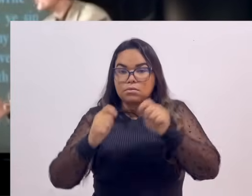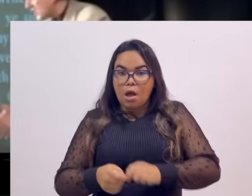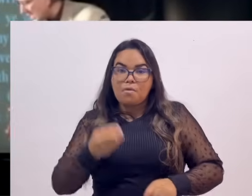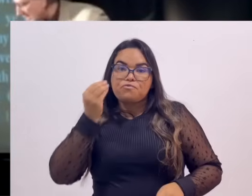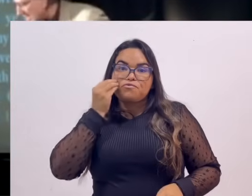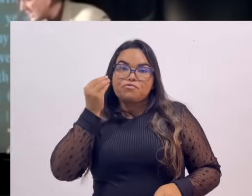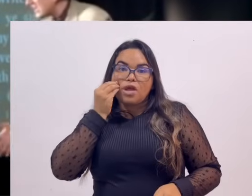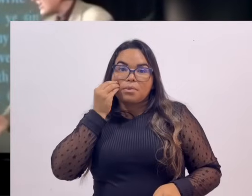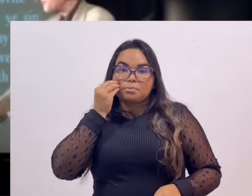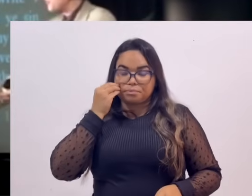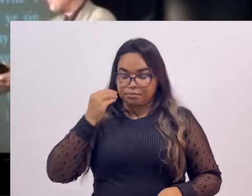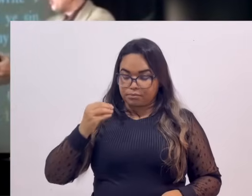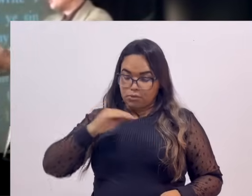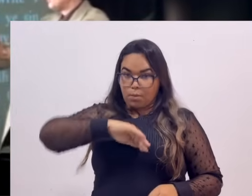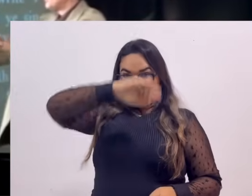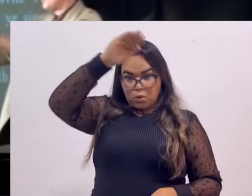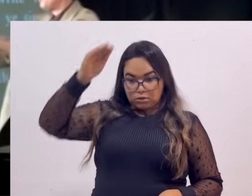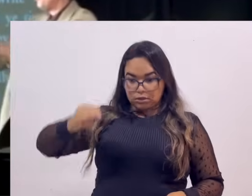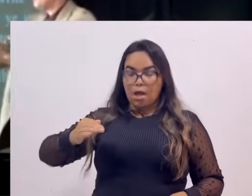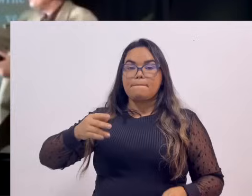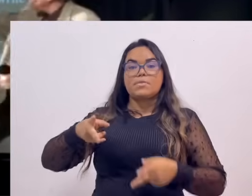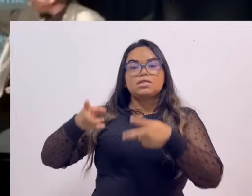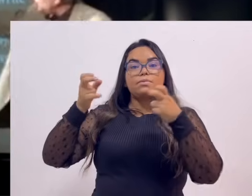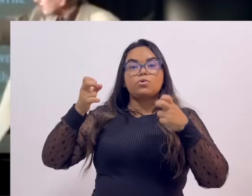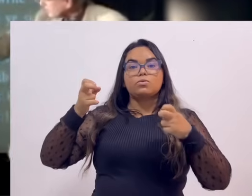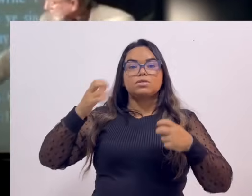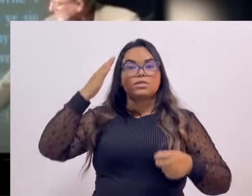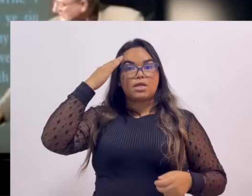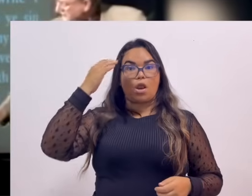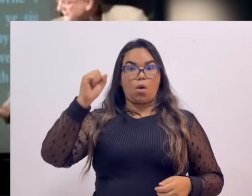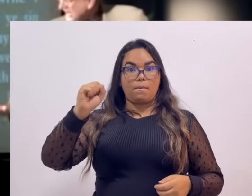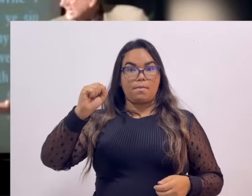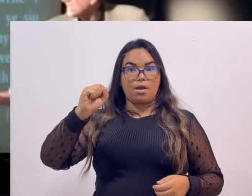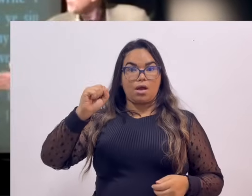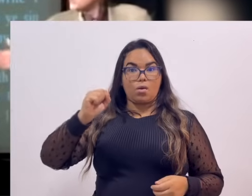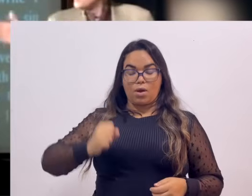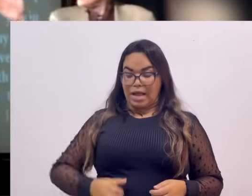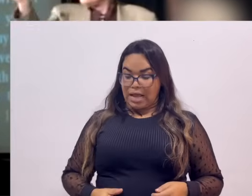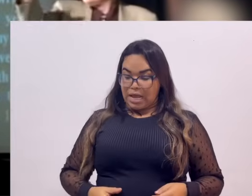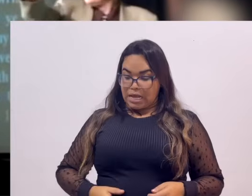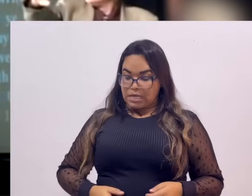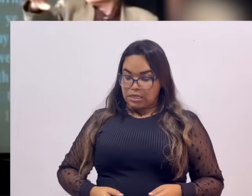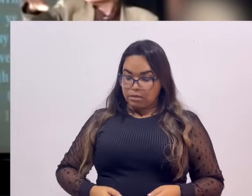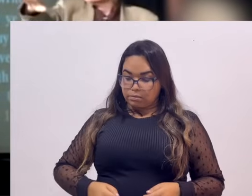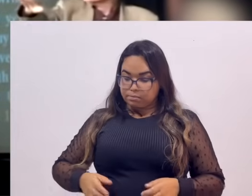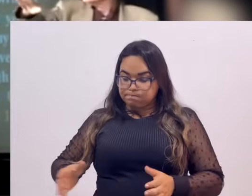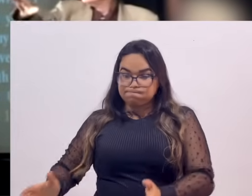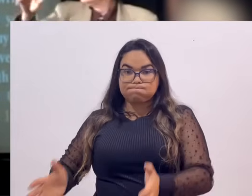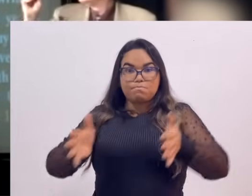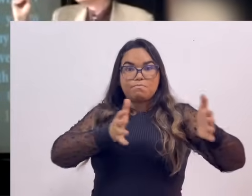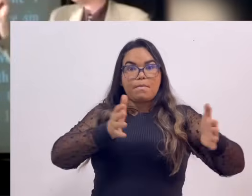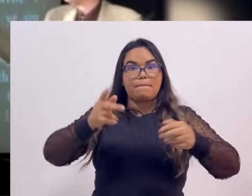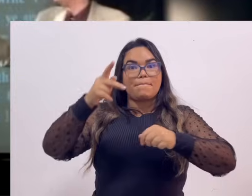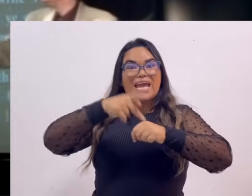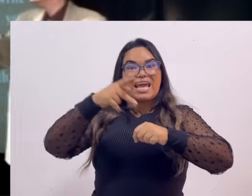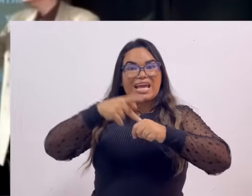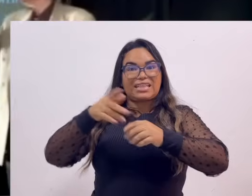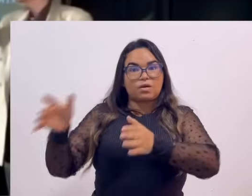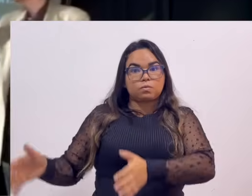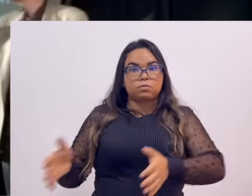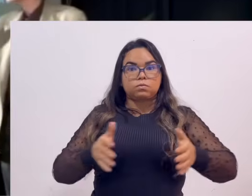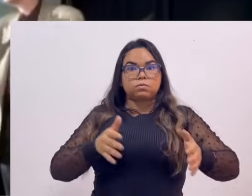criara uma pedreira de onde se tiravam blocos de pedra e isso criou um vale entre as duas colinas e